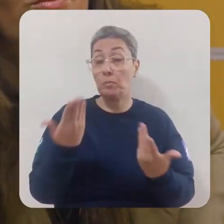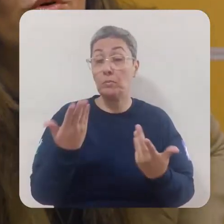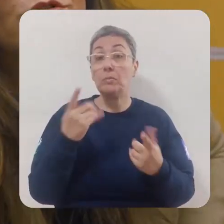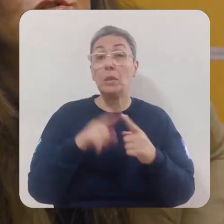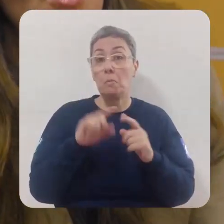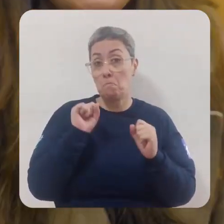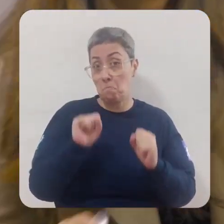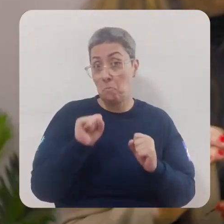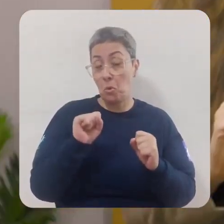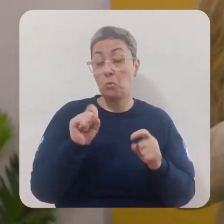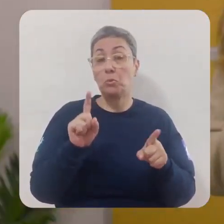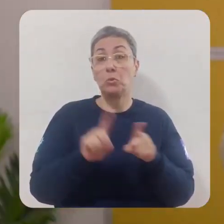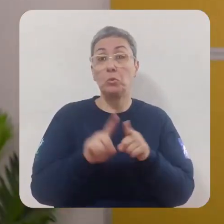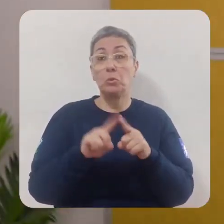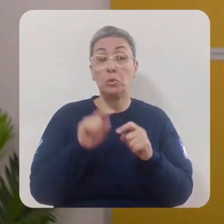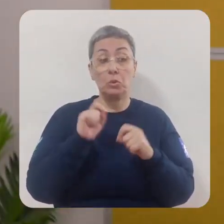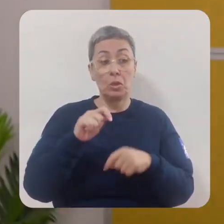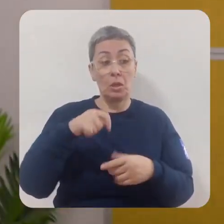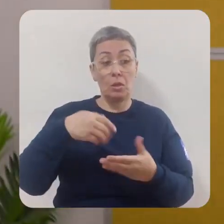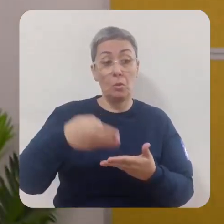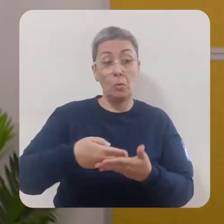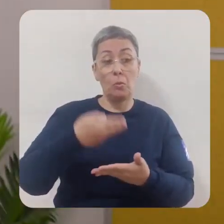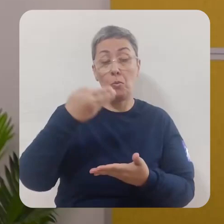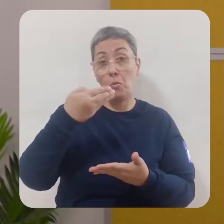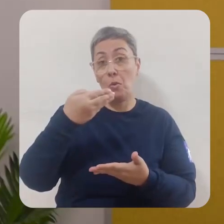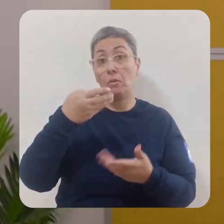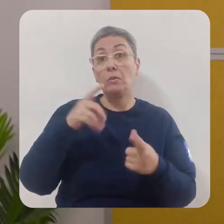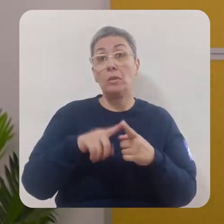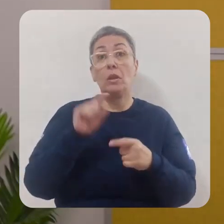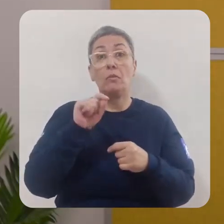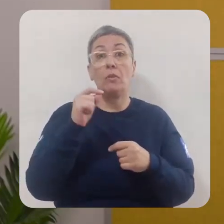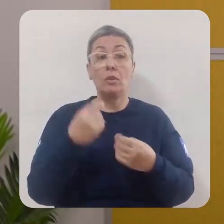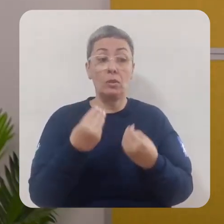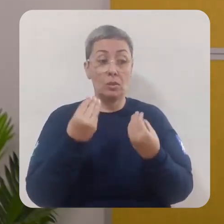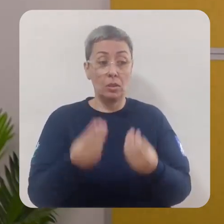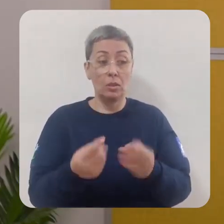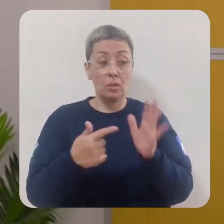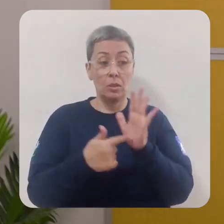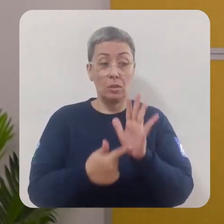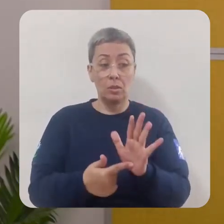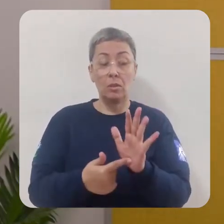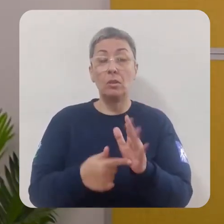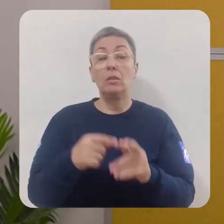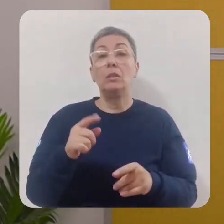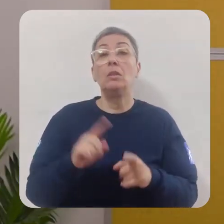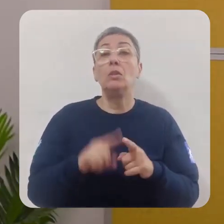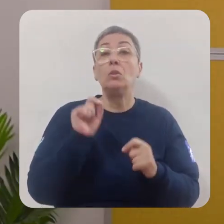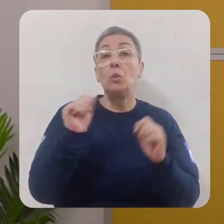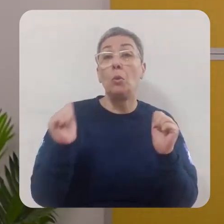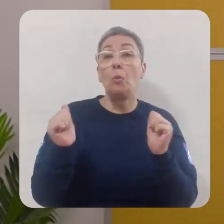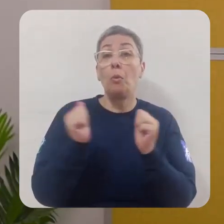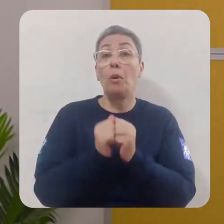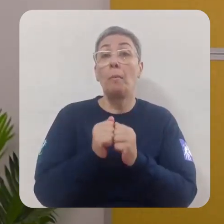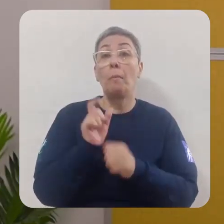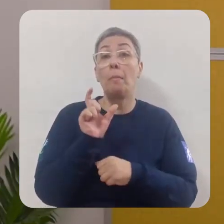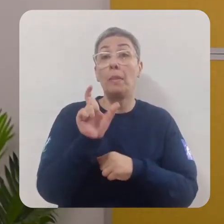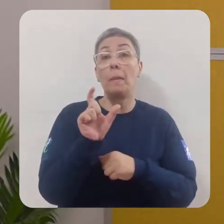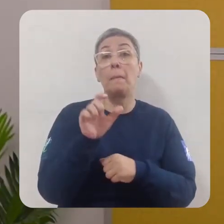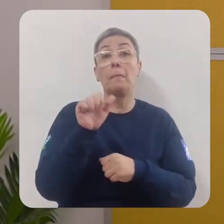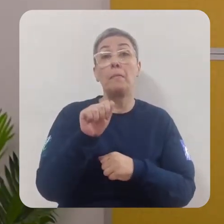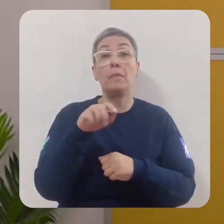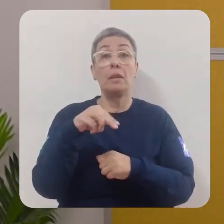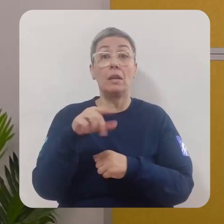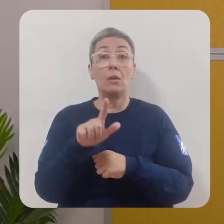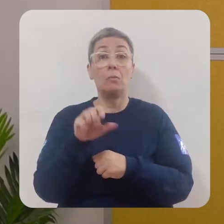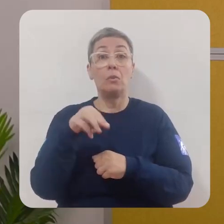criança o almoço? Pode ser esta colher. Então, eu vou colocar a colher, né, junto